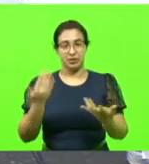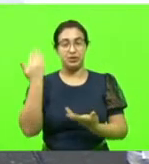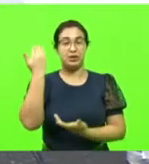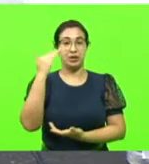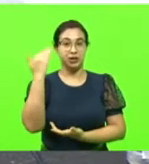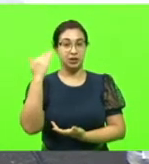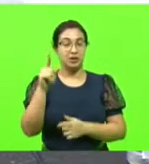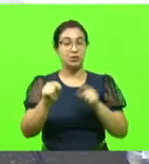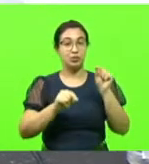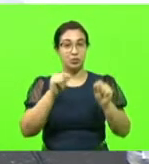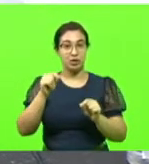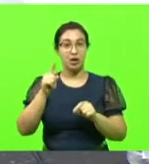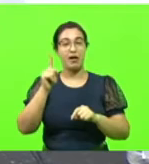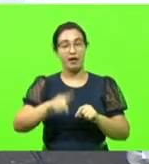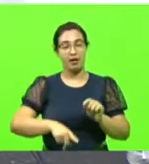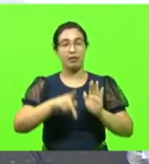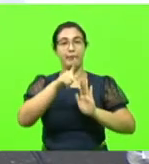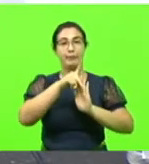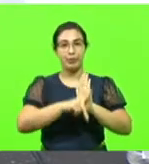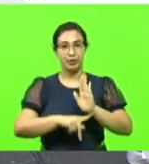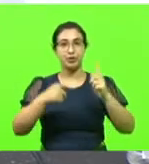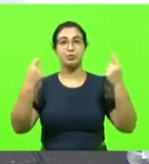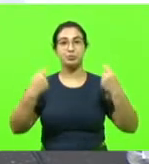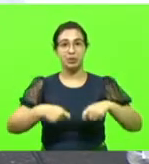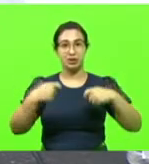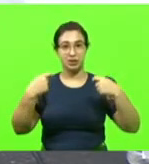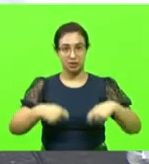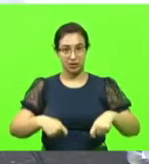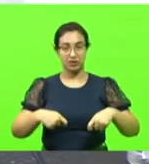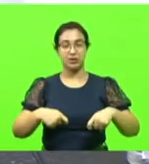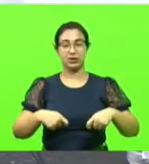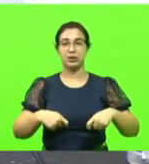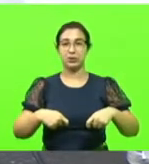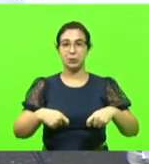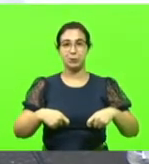que é um projeto que precisa realmente